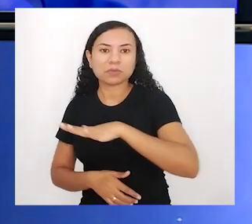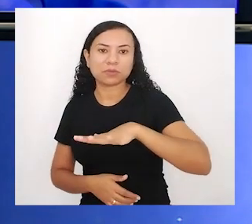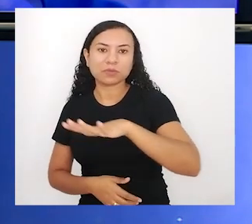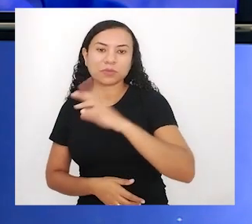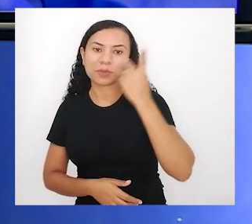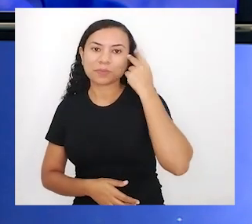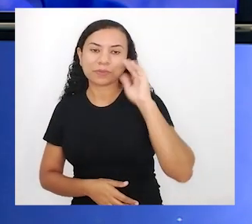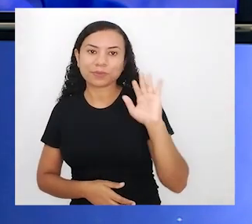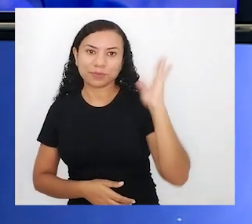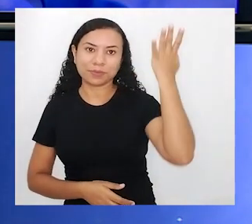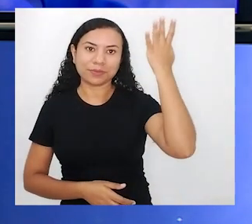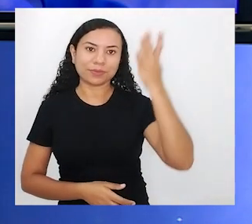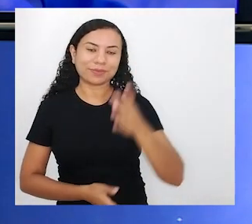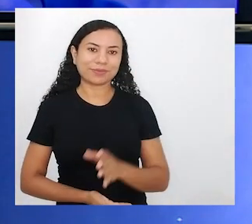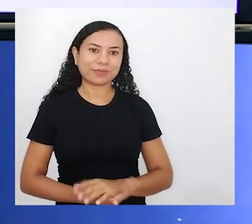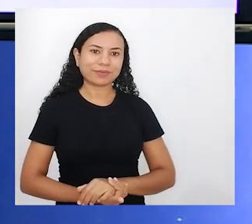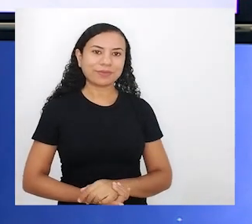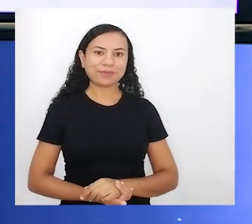forma natural.